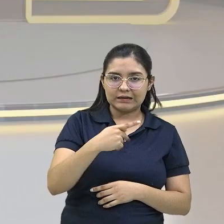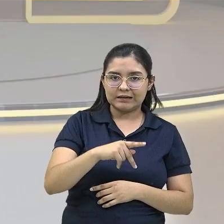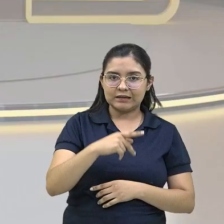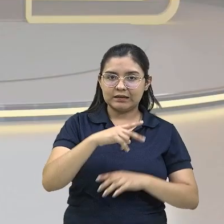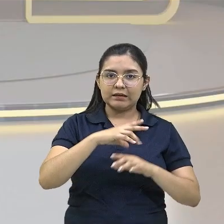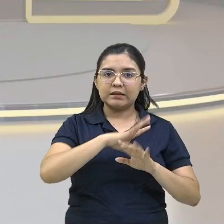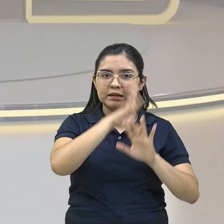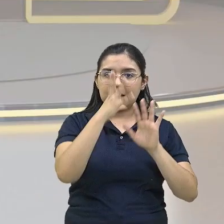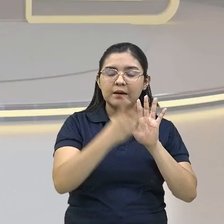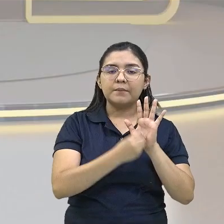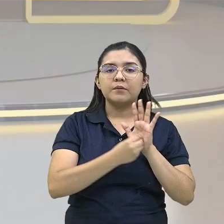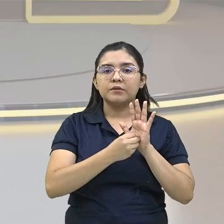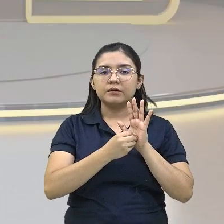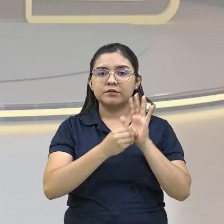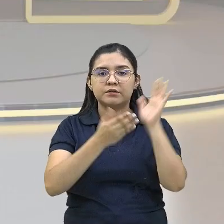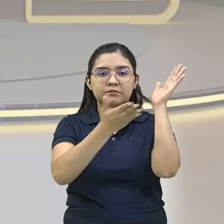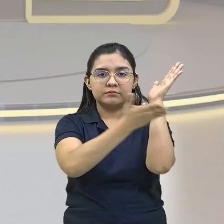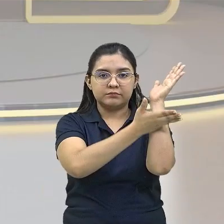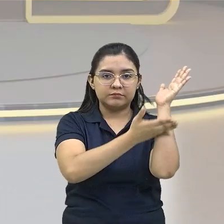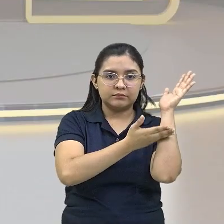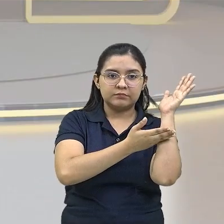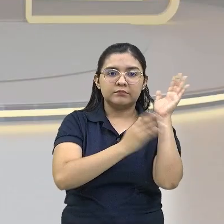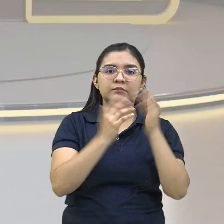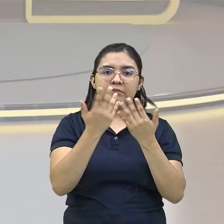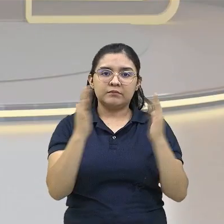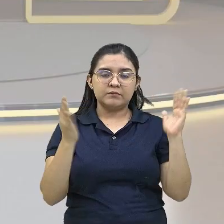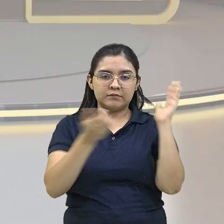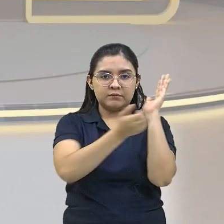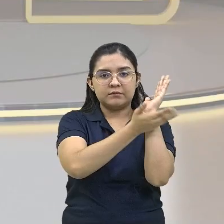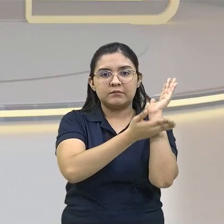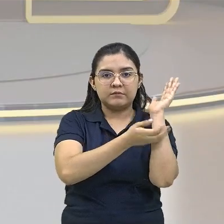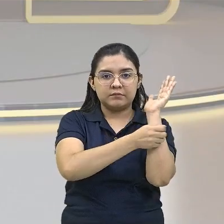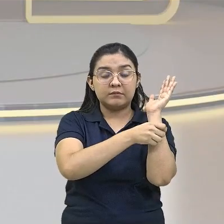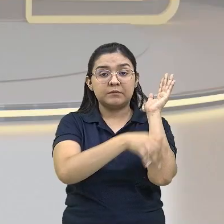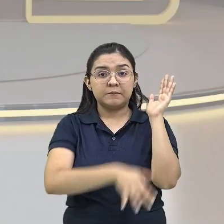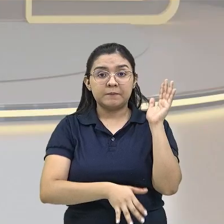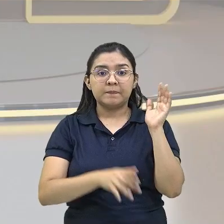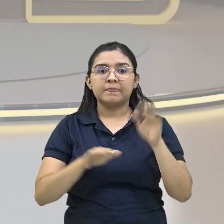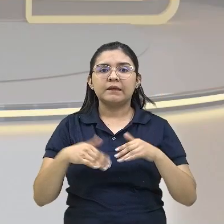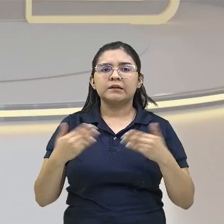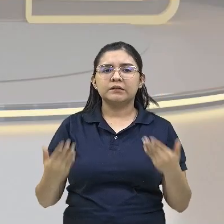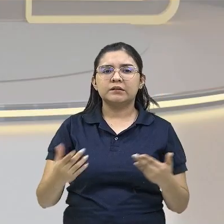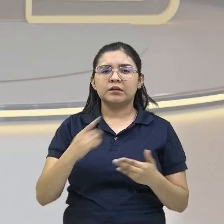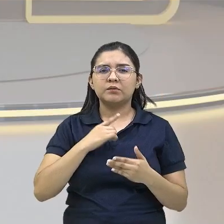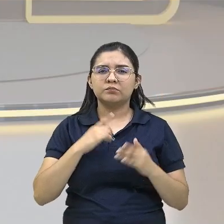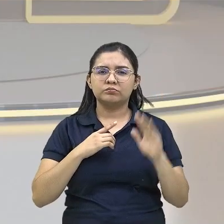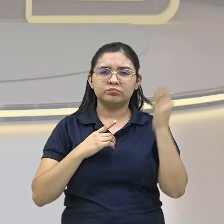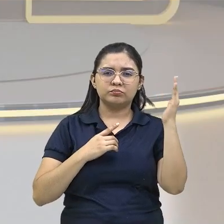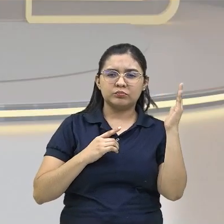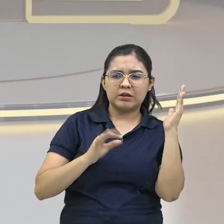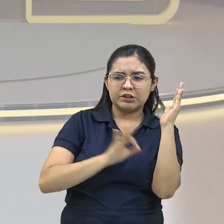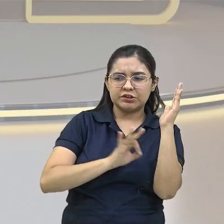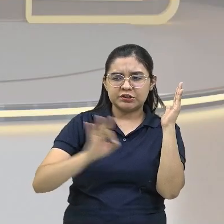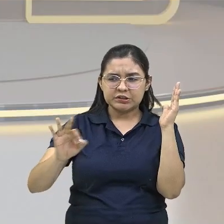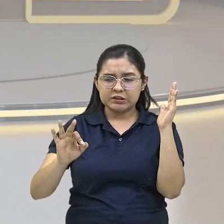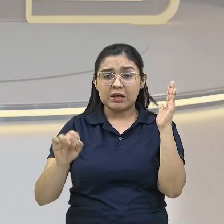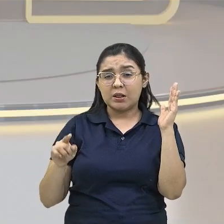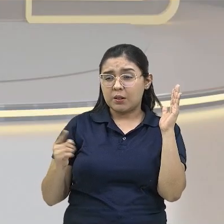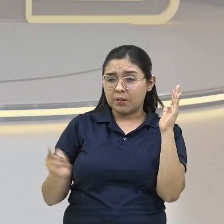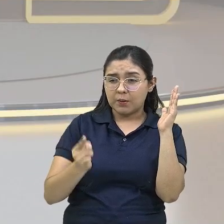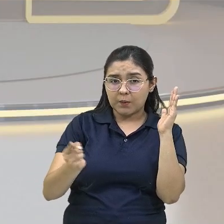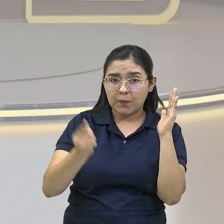retirava da seringueira silvestre esse látex, essa borracha. E então chegava às vezes que uma seringueira de distância para outra era